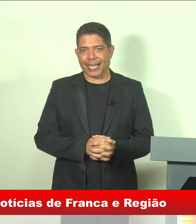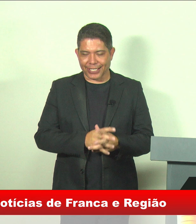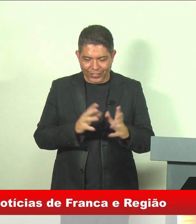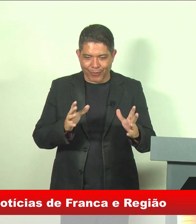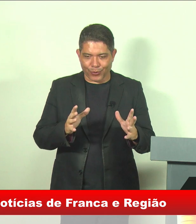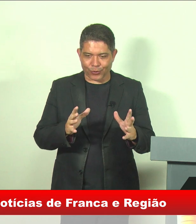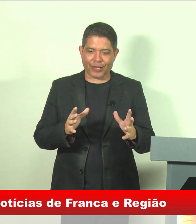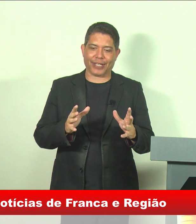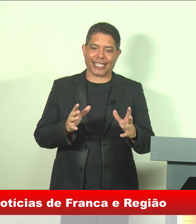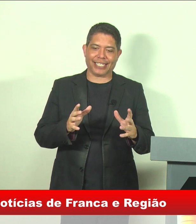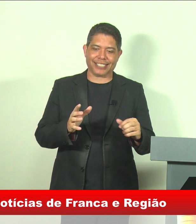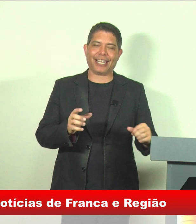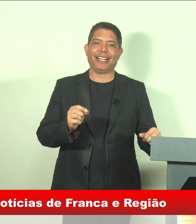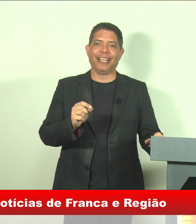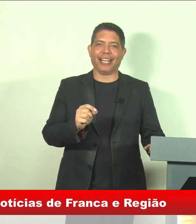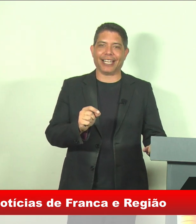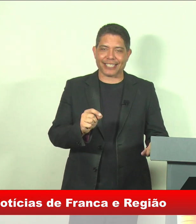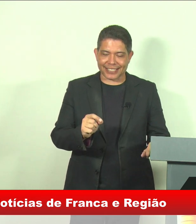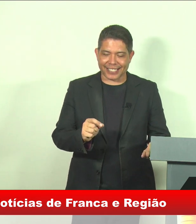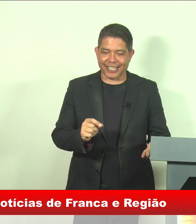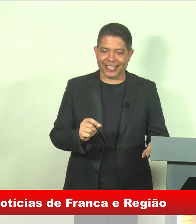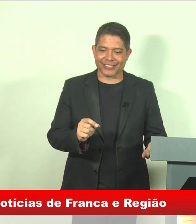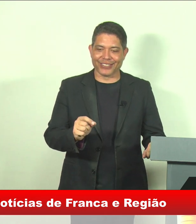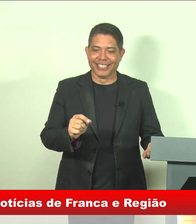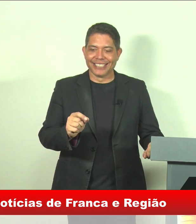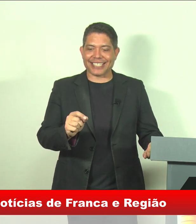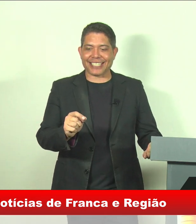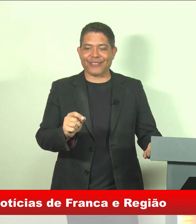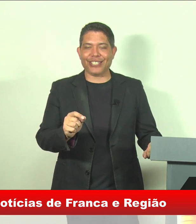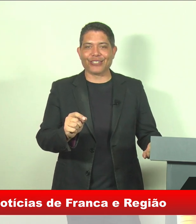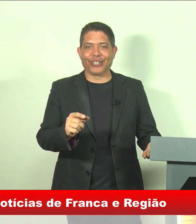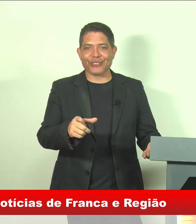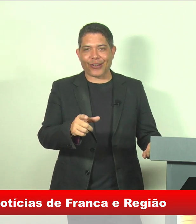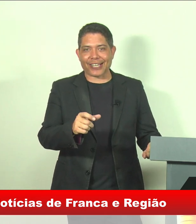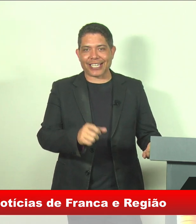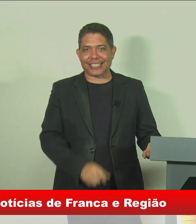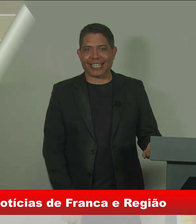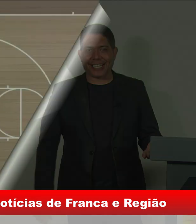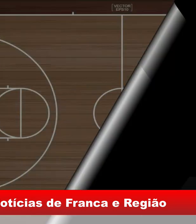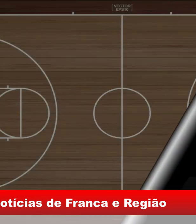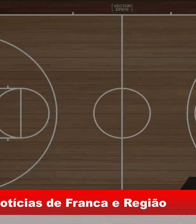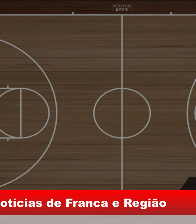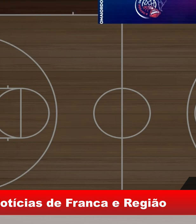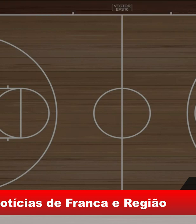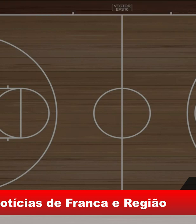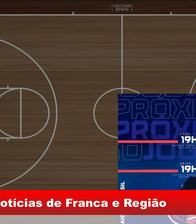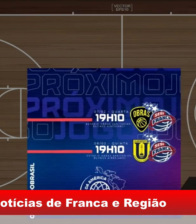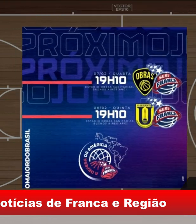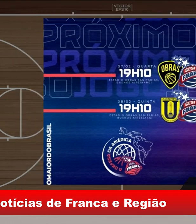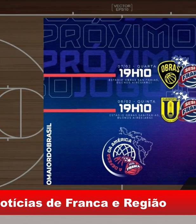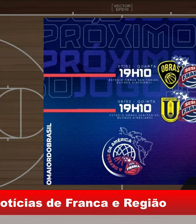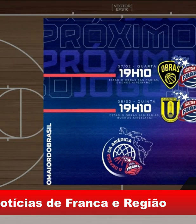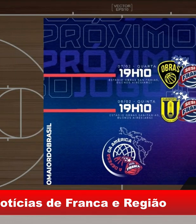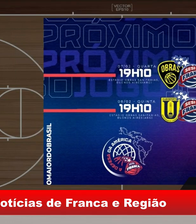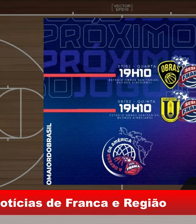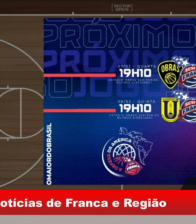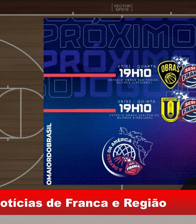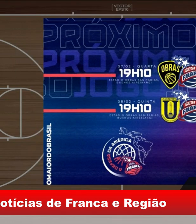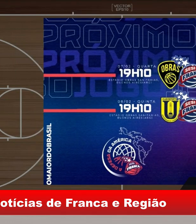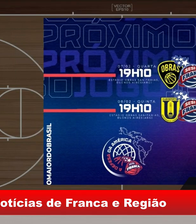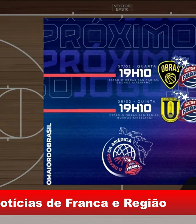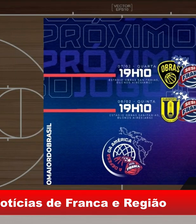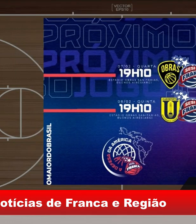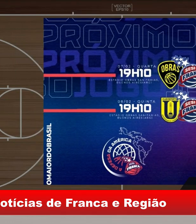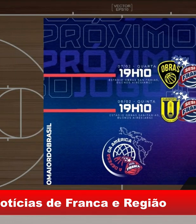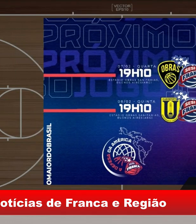BLCA, a Champions, na verdade, né? Tá certo. 7h28. Coloca na tela aí para a gente passar aqui para os nossos